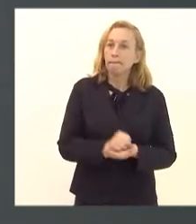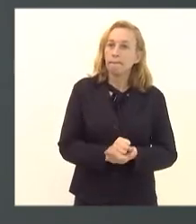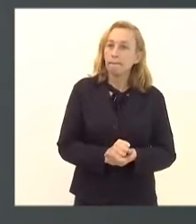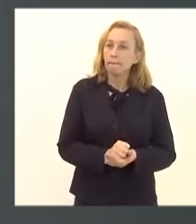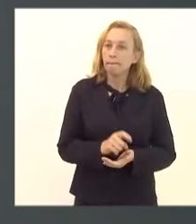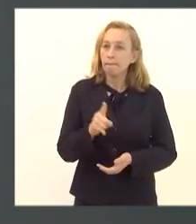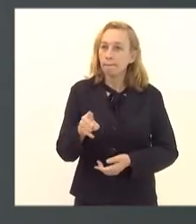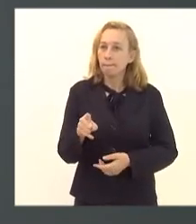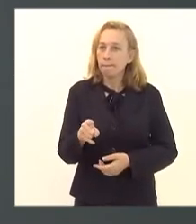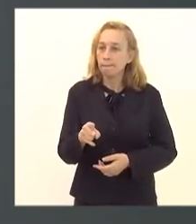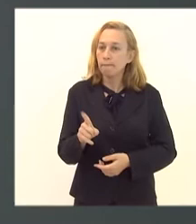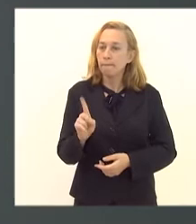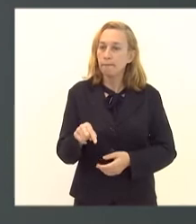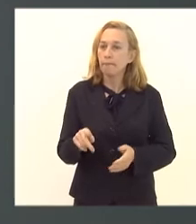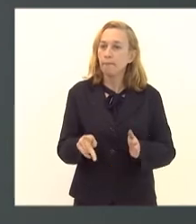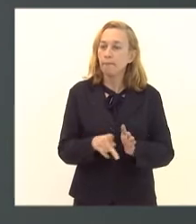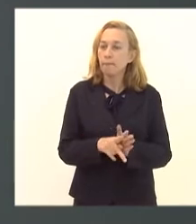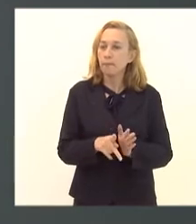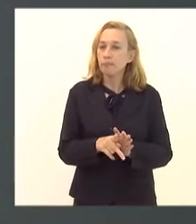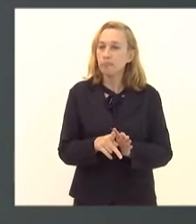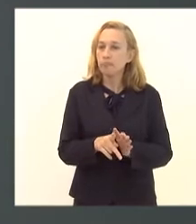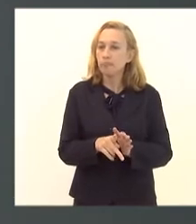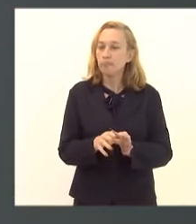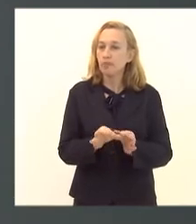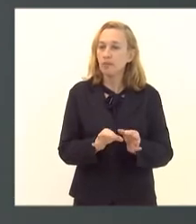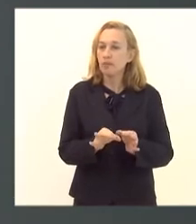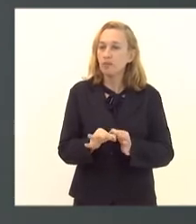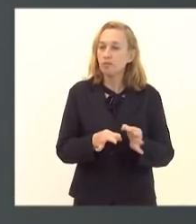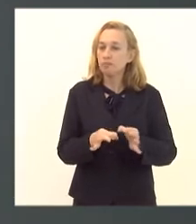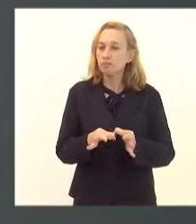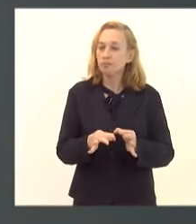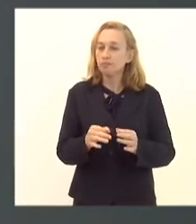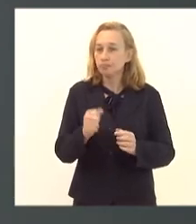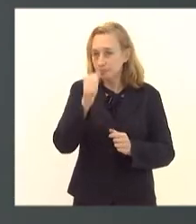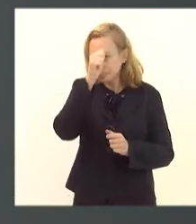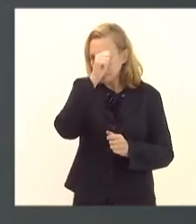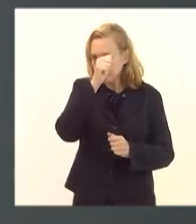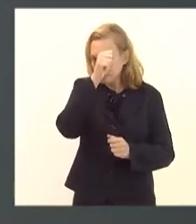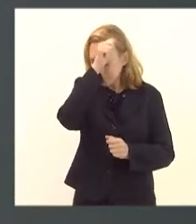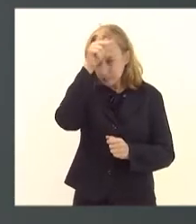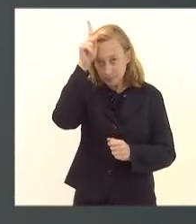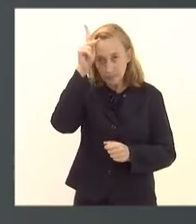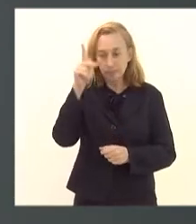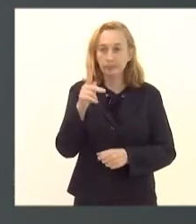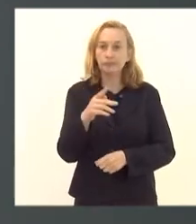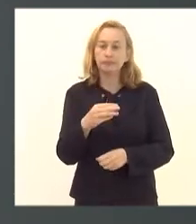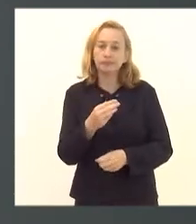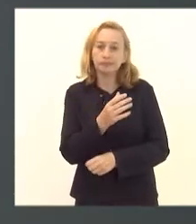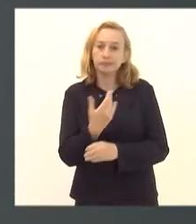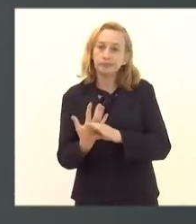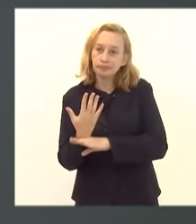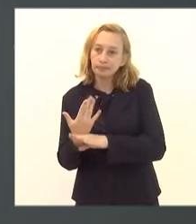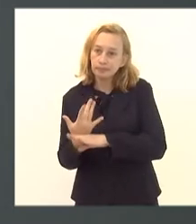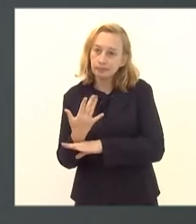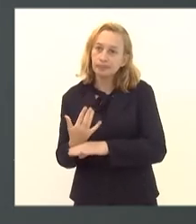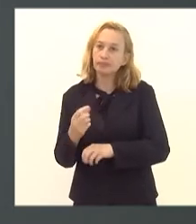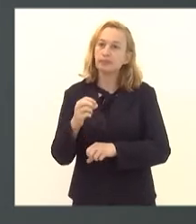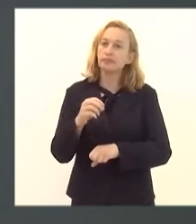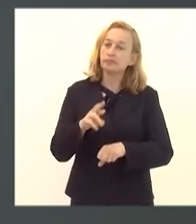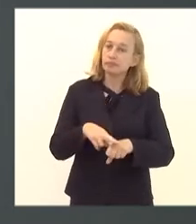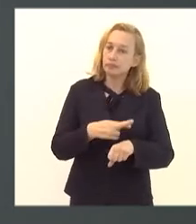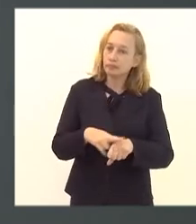já é um projeto Sim. antigo da prefeitura. Mas, assim, olha, teve um em Caxias, outro em Belfor Roxo, Sim, esse cidade do Rio de Janeiro,